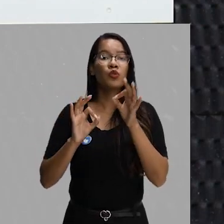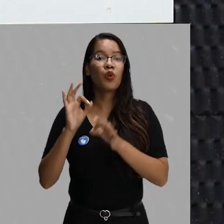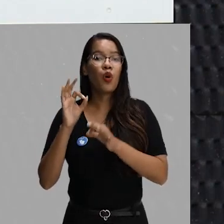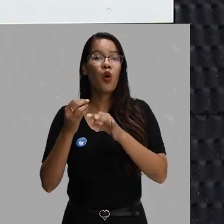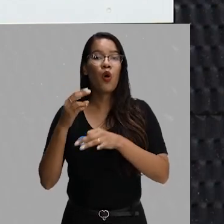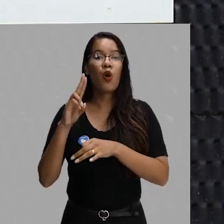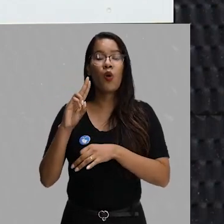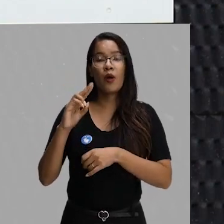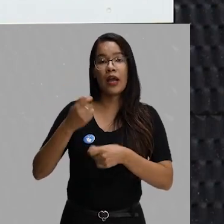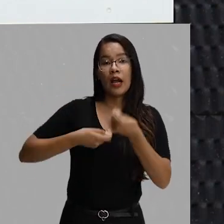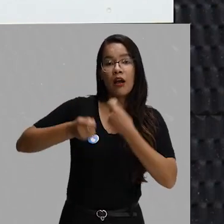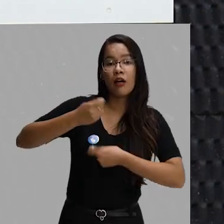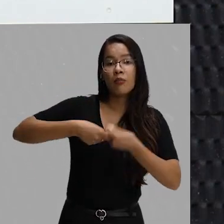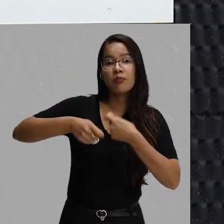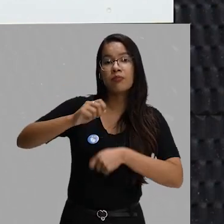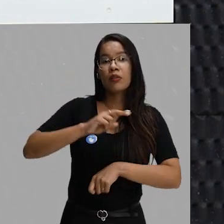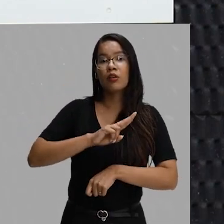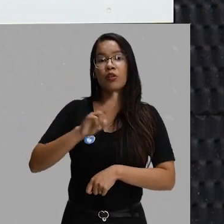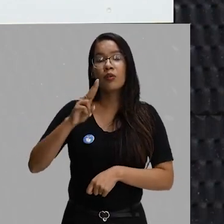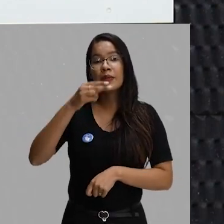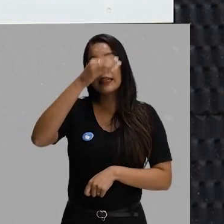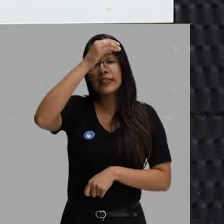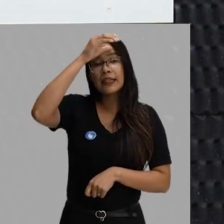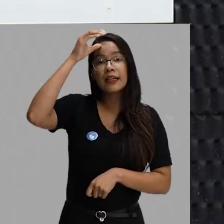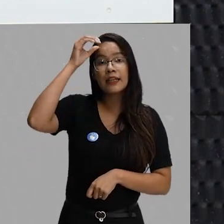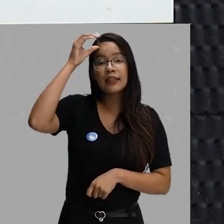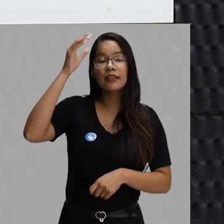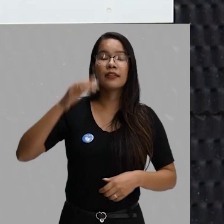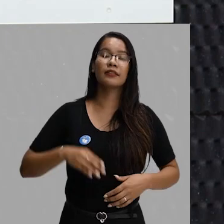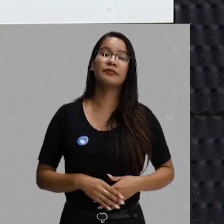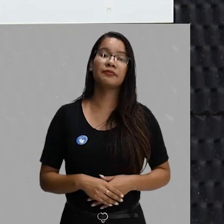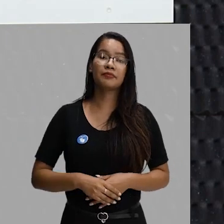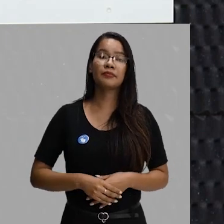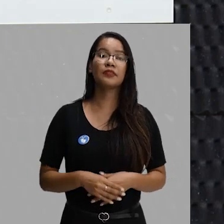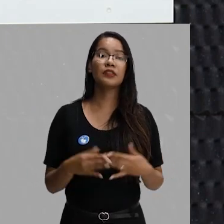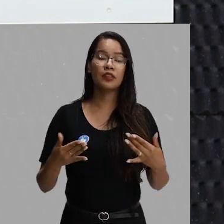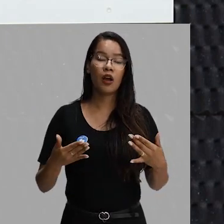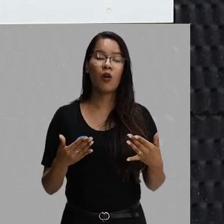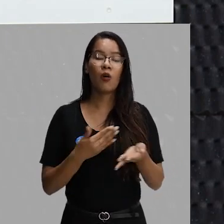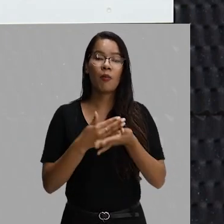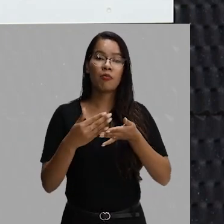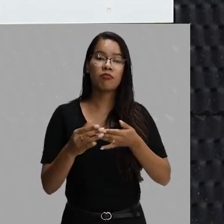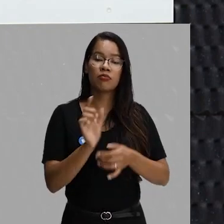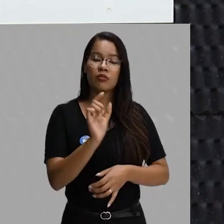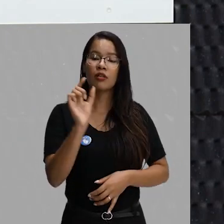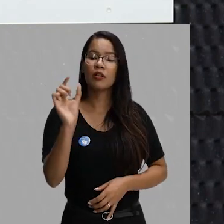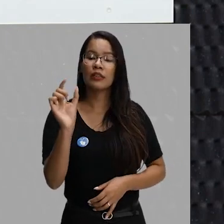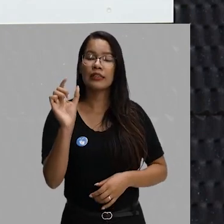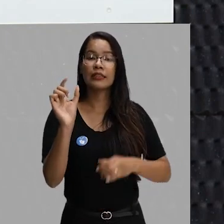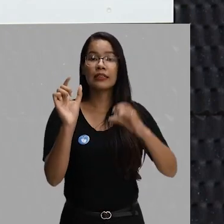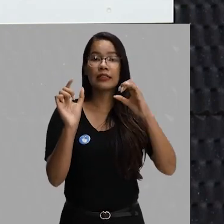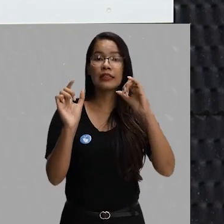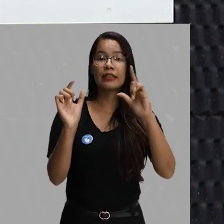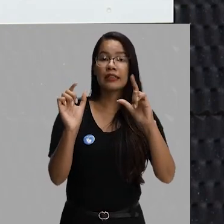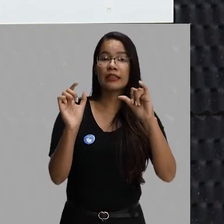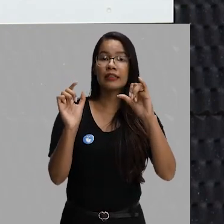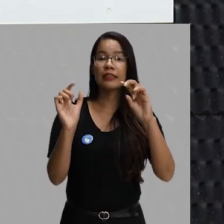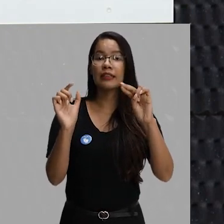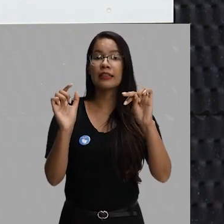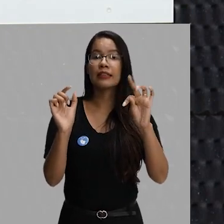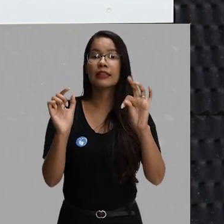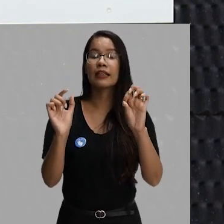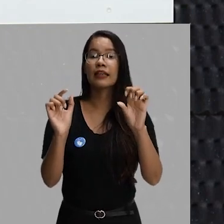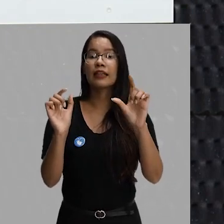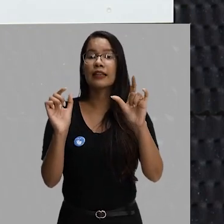chamados de clientes. Daí o termo clientelismo, tão presente na República Brasileira, inclusive dos tempos